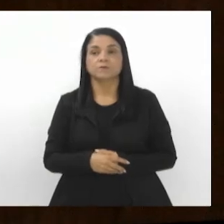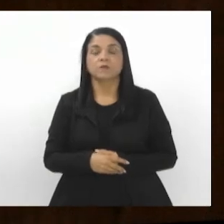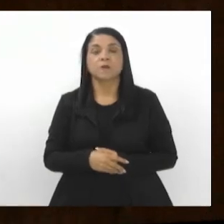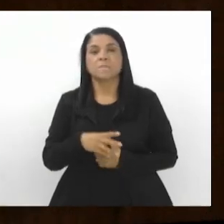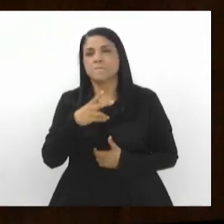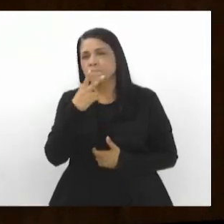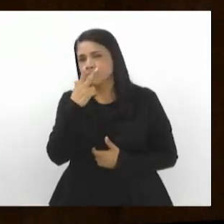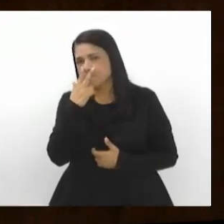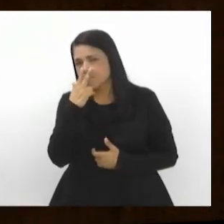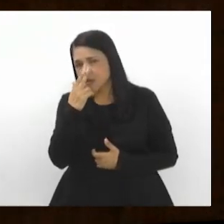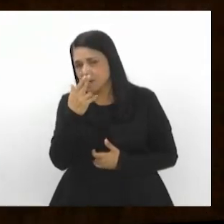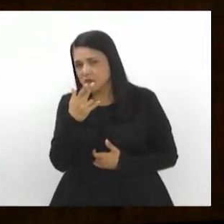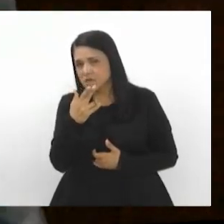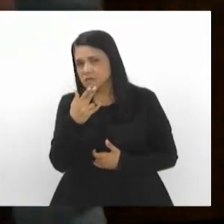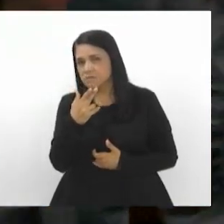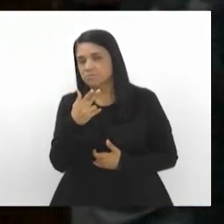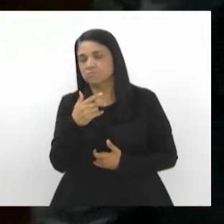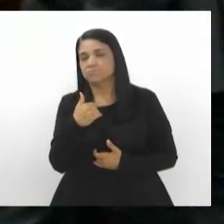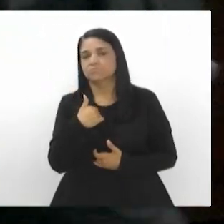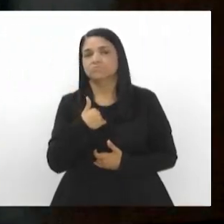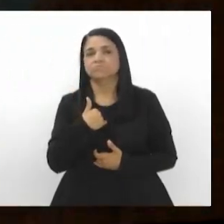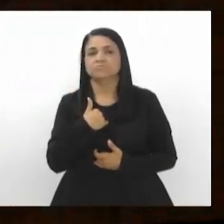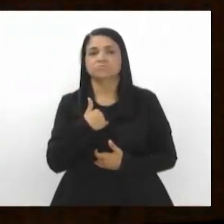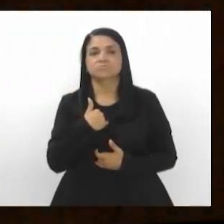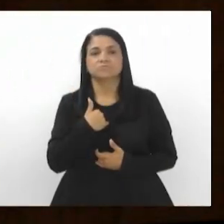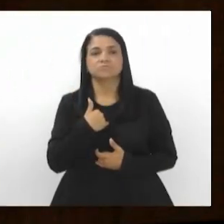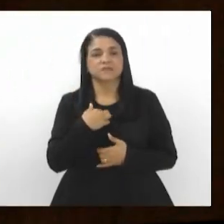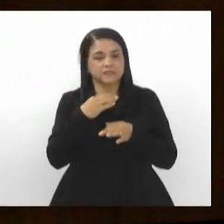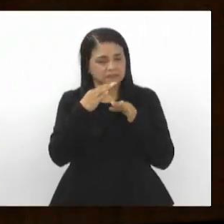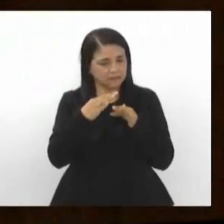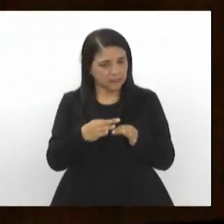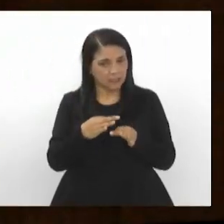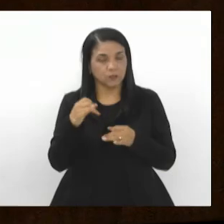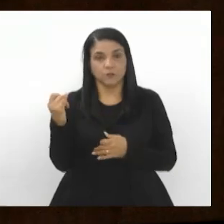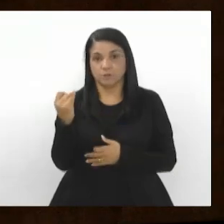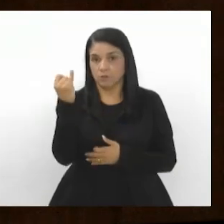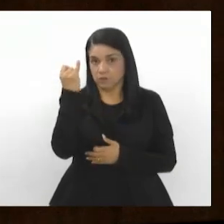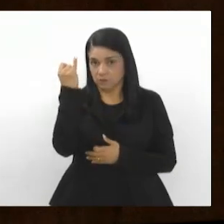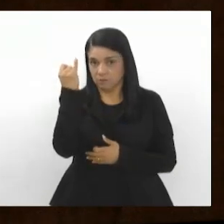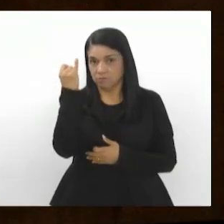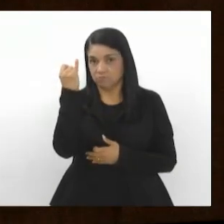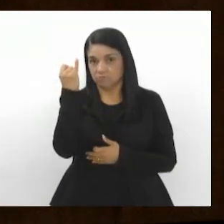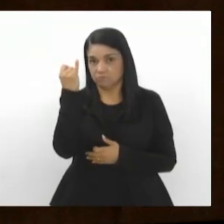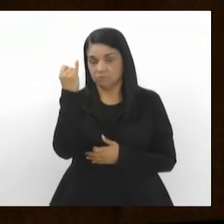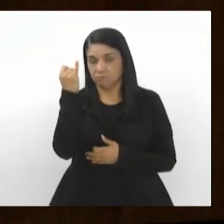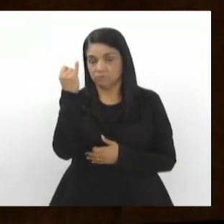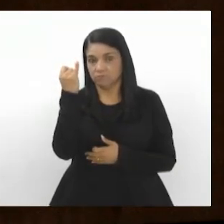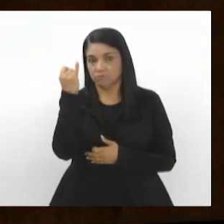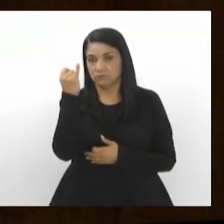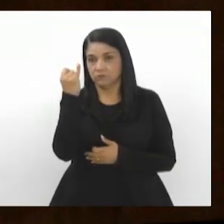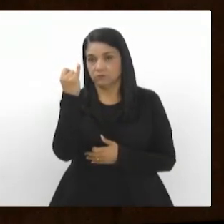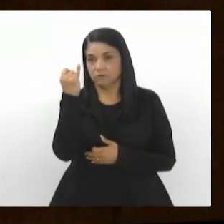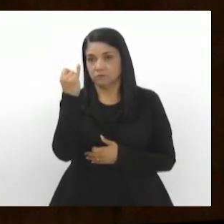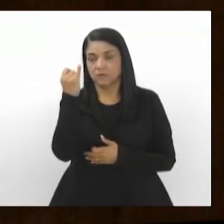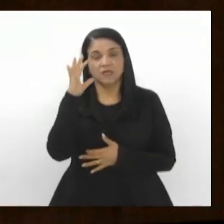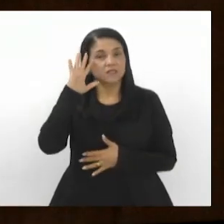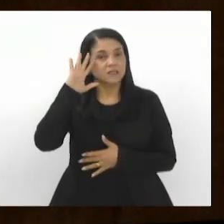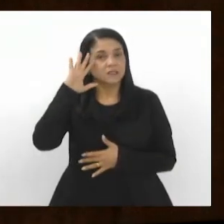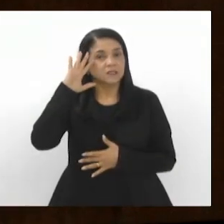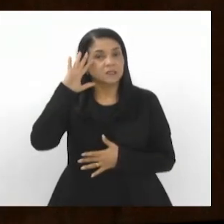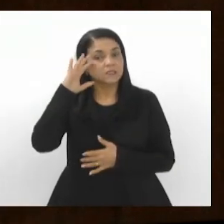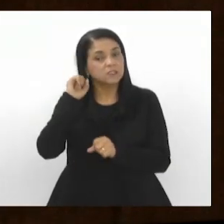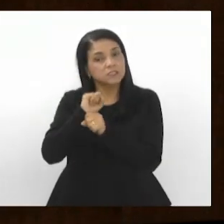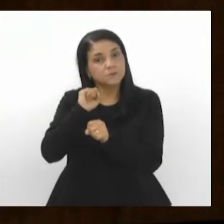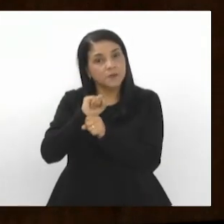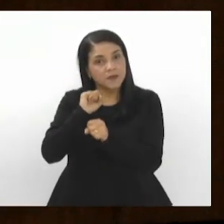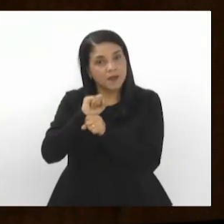parece conveniente que seria mais importante ainda guardar a decisão do Tribunal de